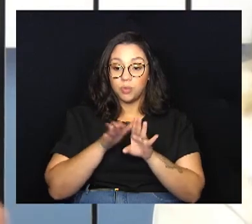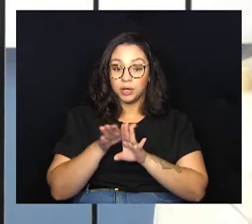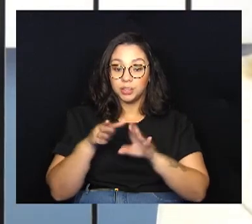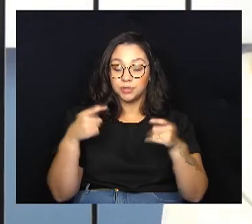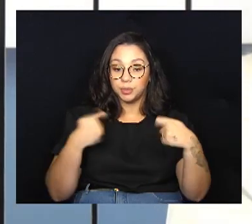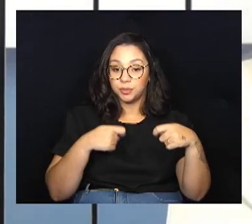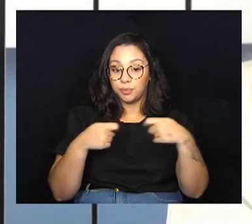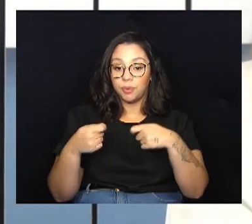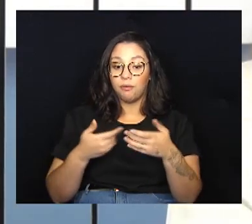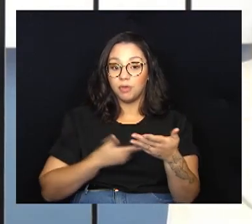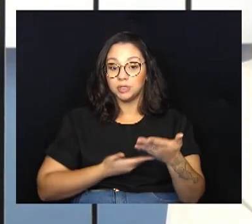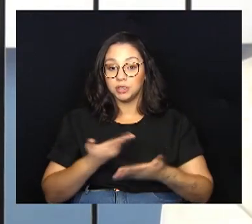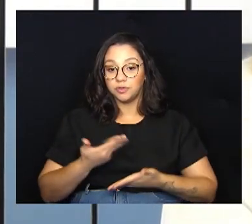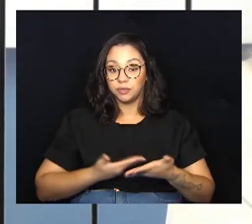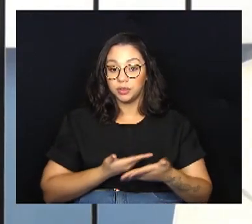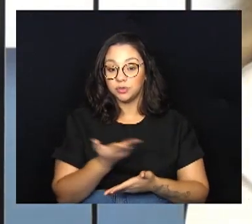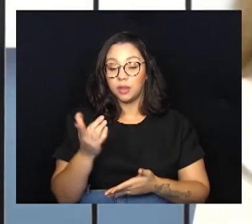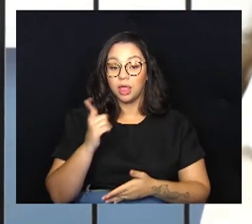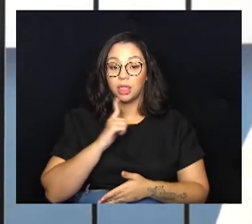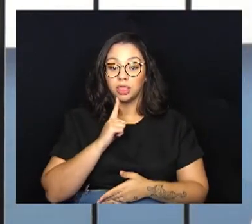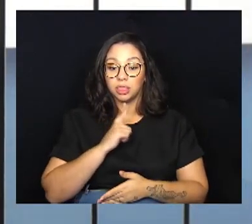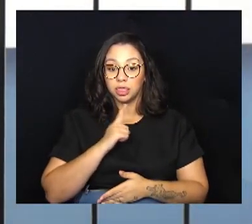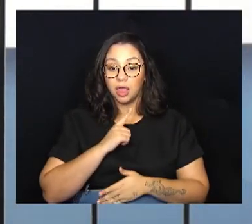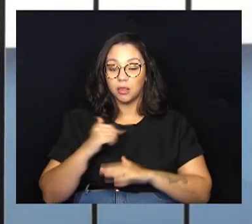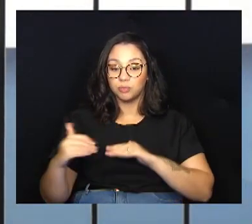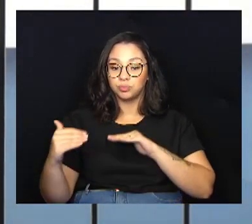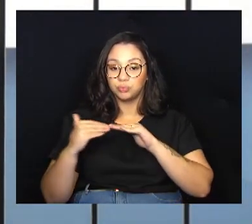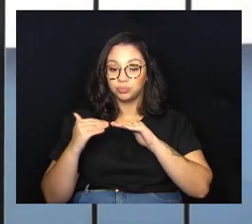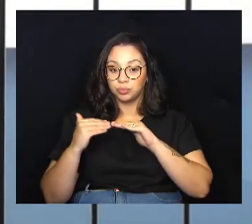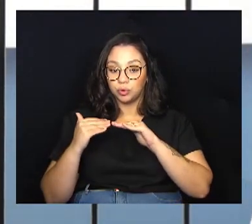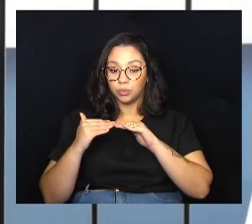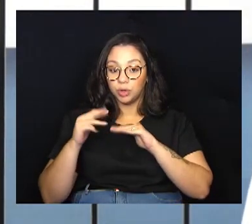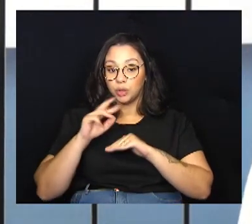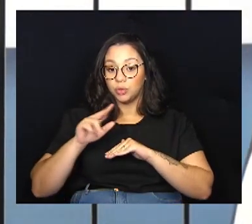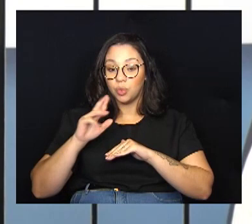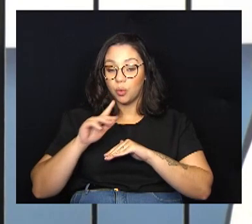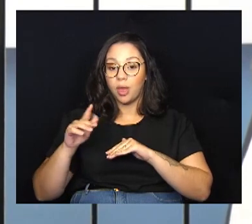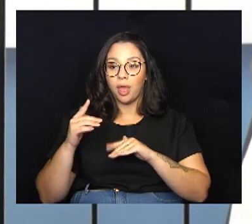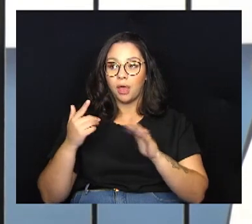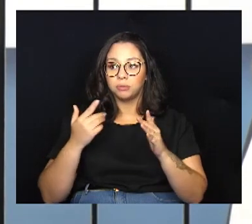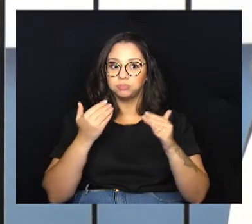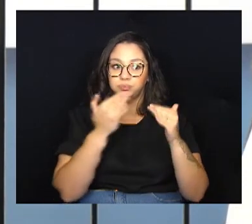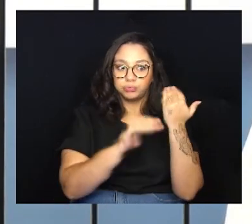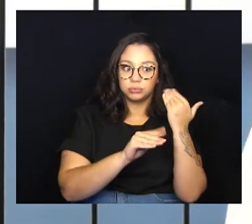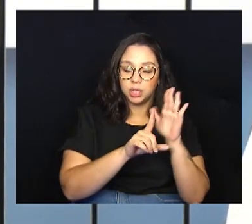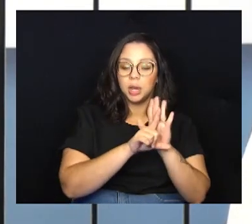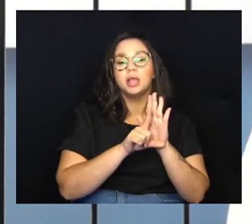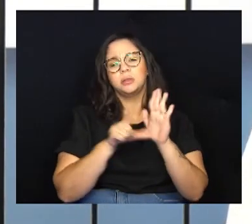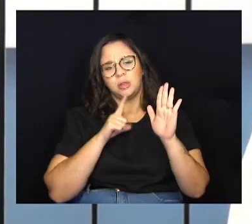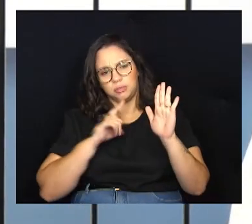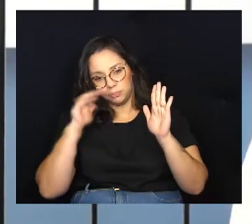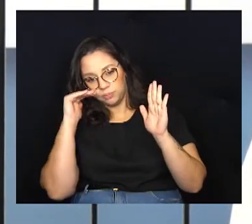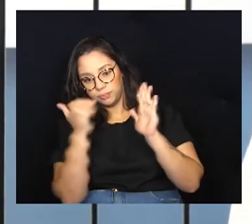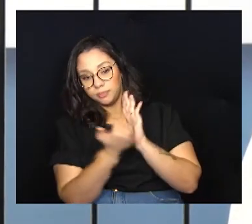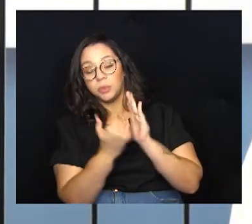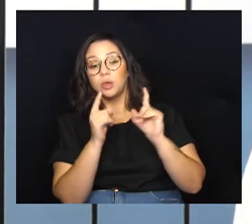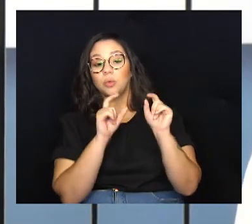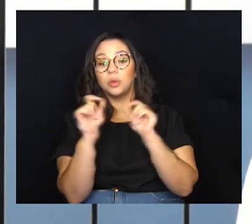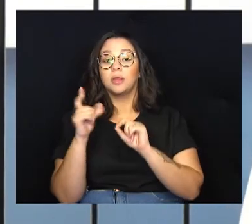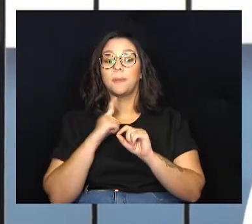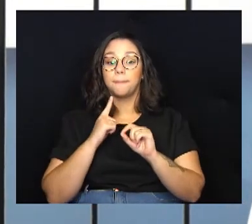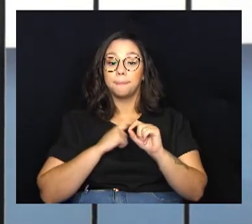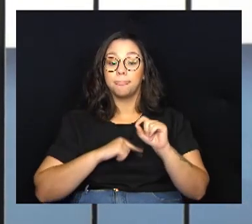aproveitando aqui o gancho e já me colocando à disposição para realizar essa audiência pública, né? Sim. Até através da própria Comissão